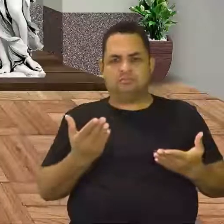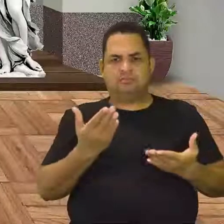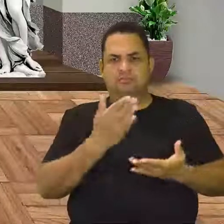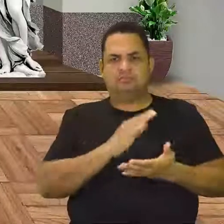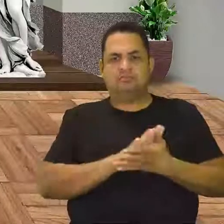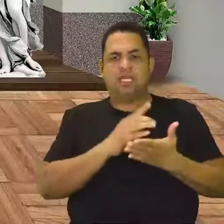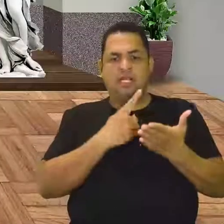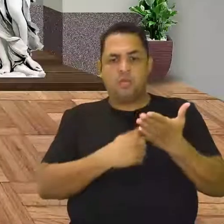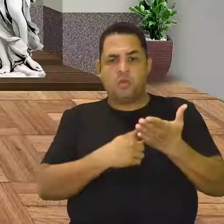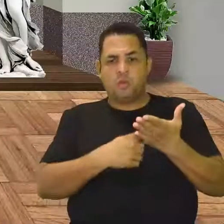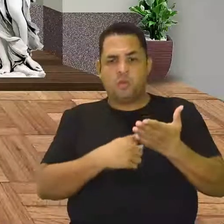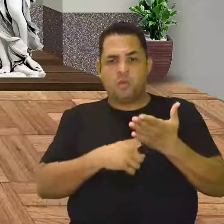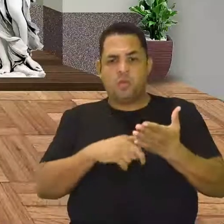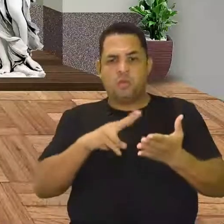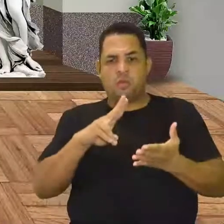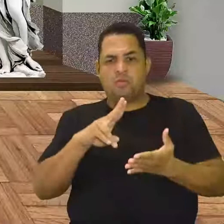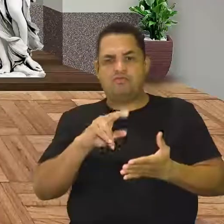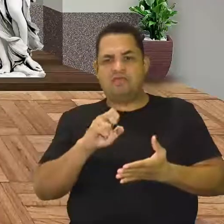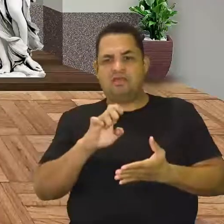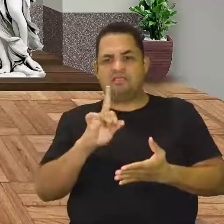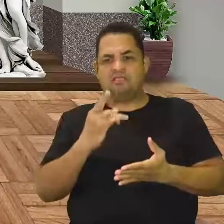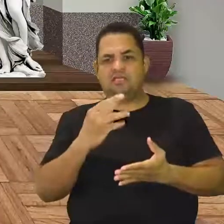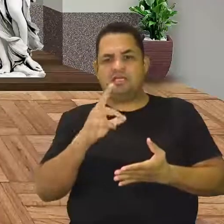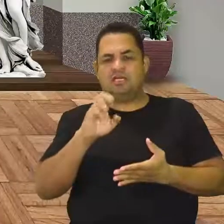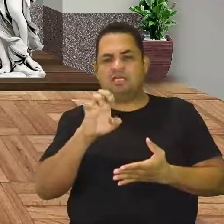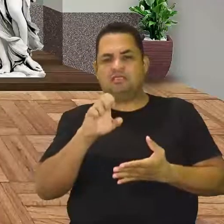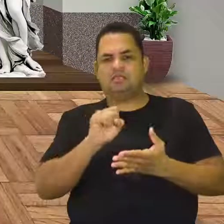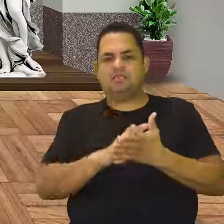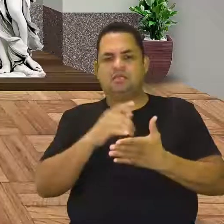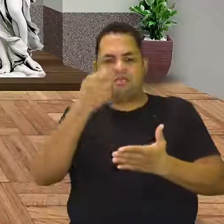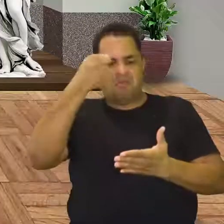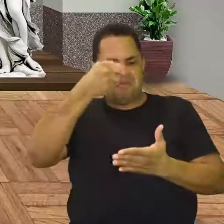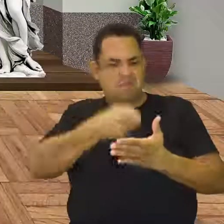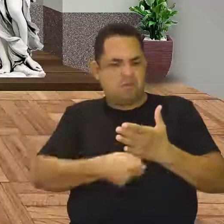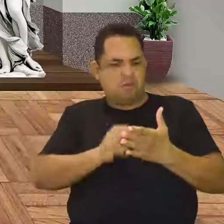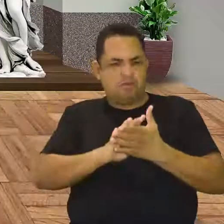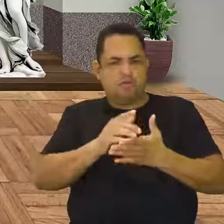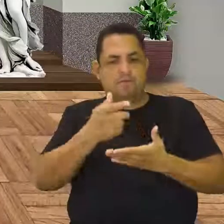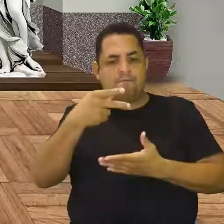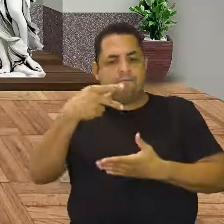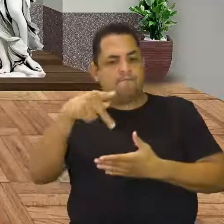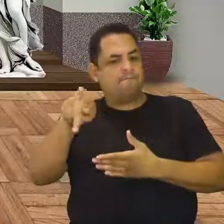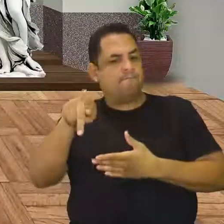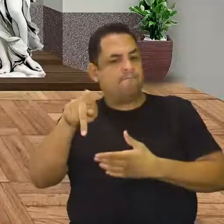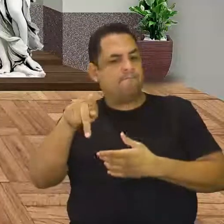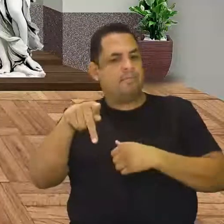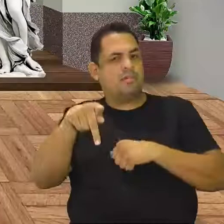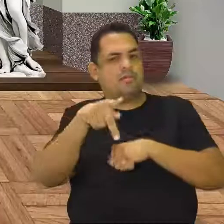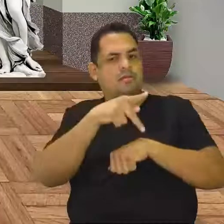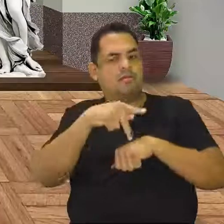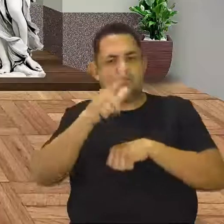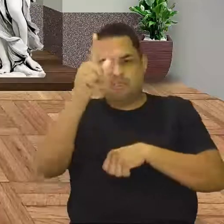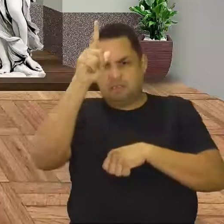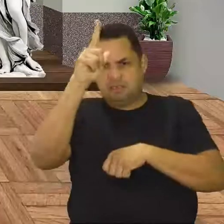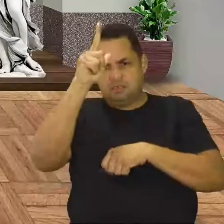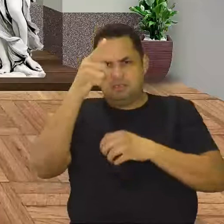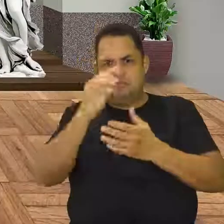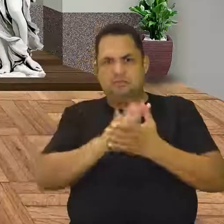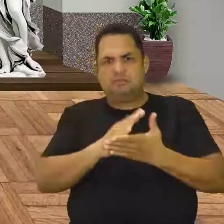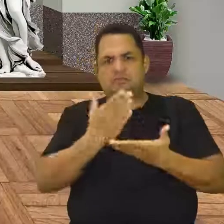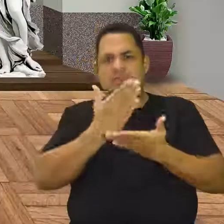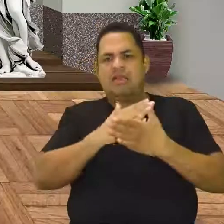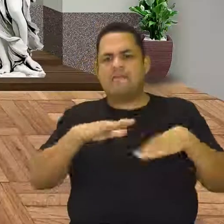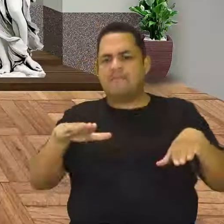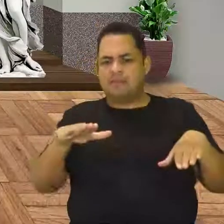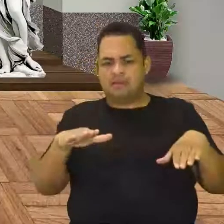esse tratado de Versalhes, que vai ser imposto à Alemanha, nossa, era um